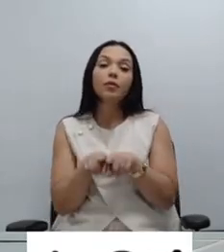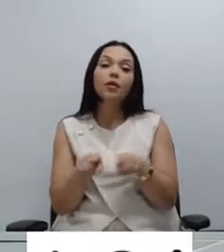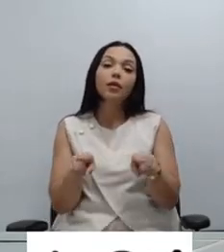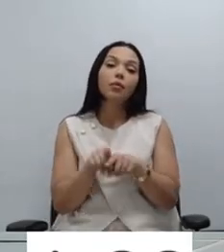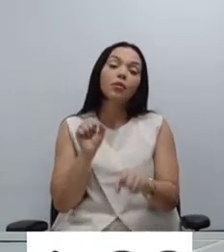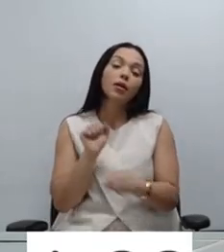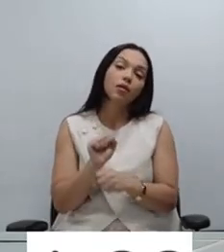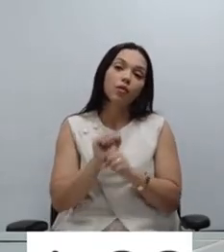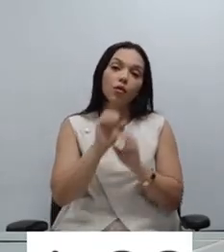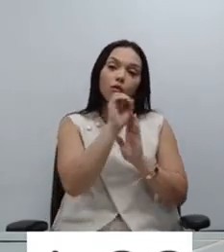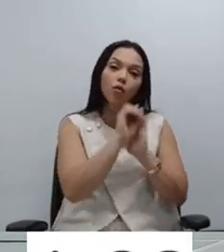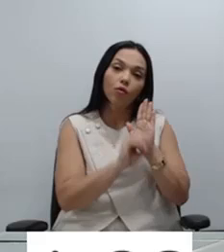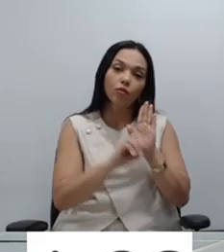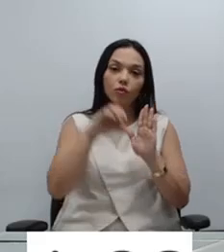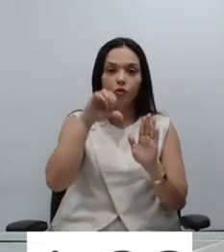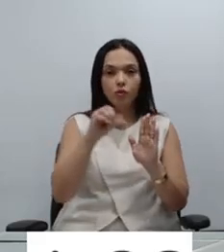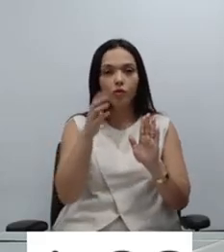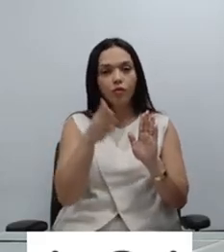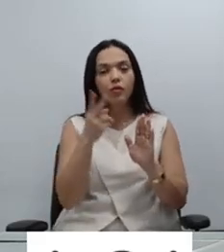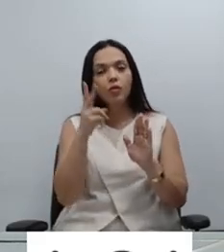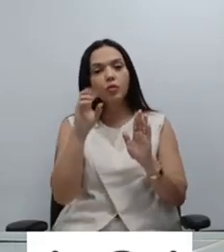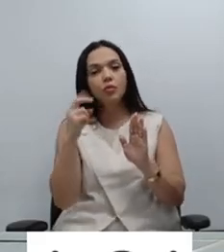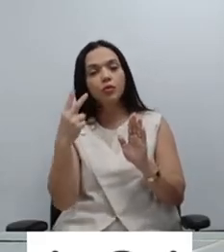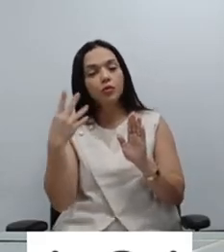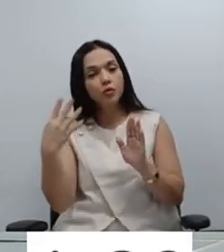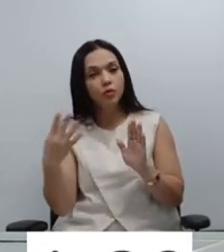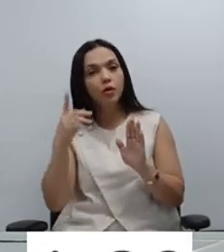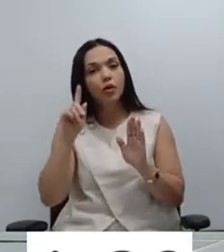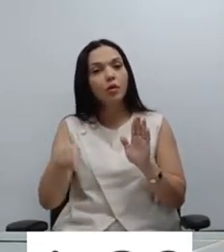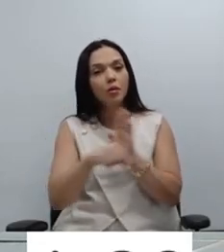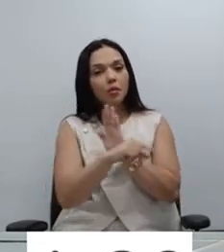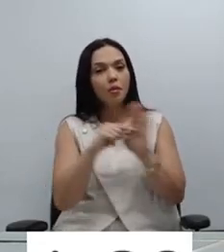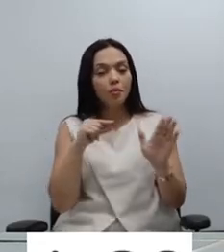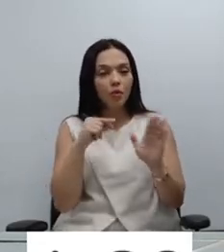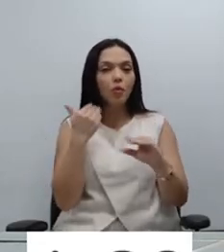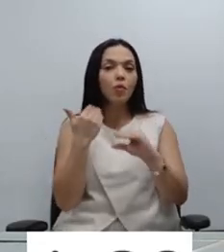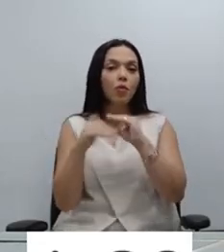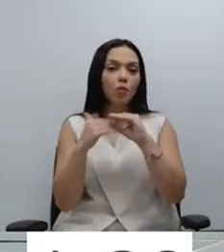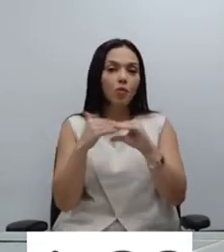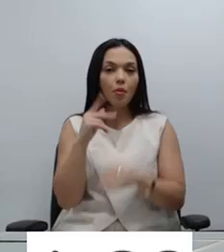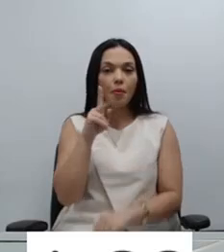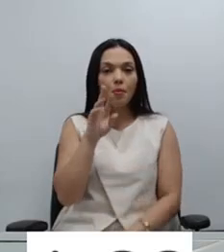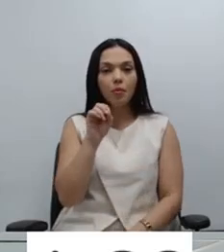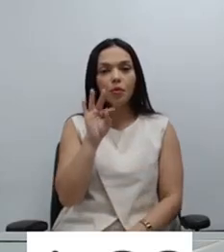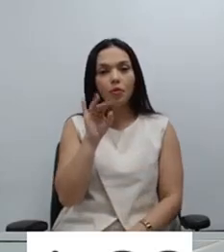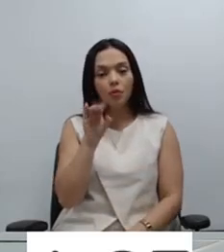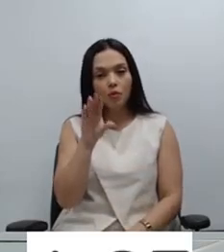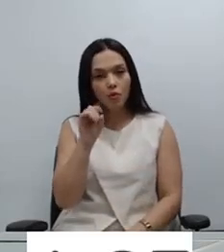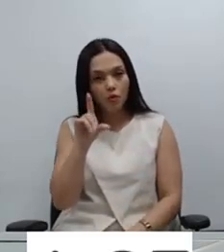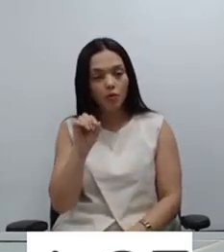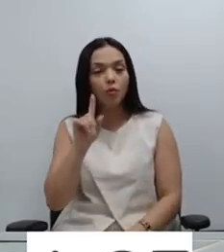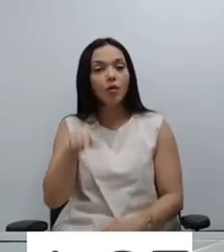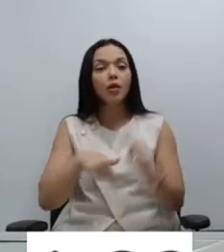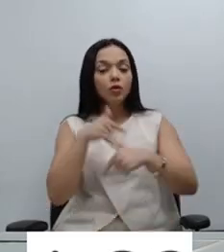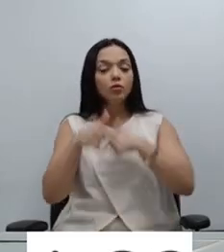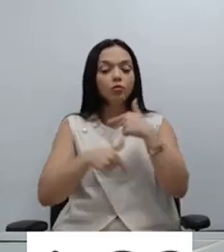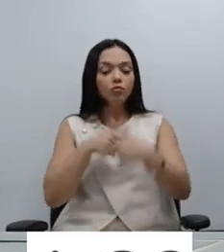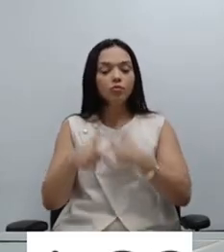do ofício 9 de 2024 das DPESP, protocolado por e-mail no último dia 13 e que trata da equiparação da jornada de